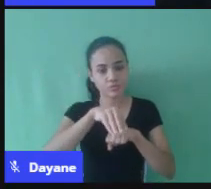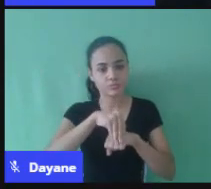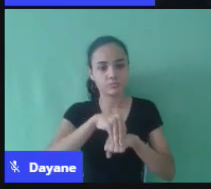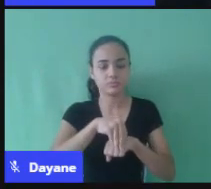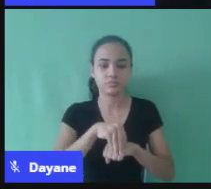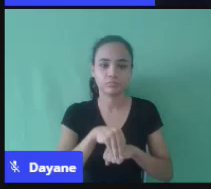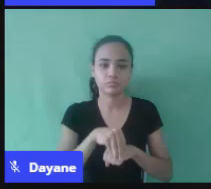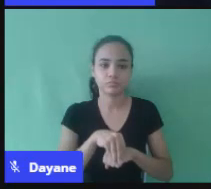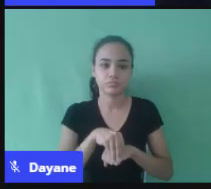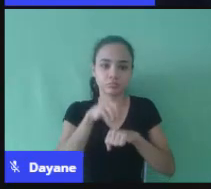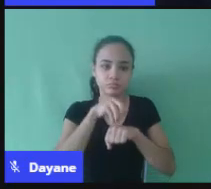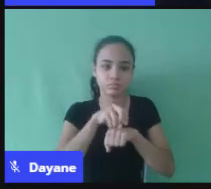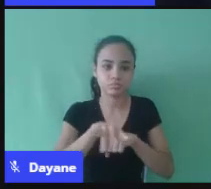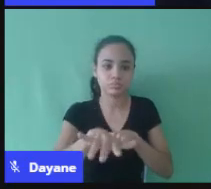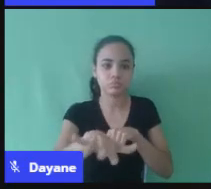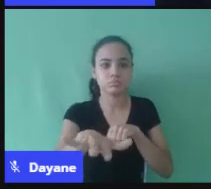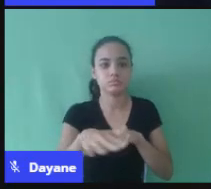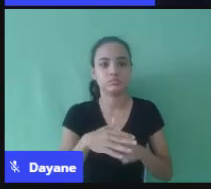prosumidores,